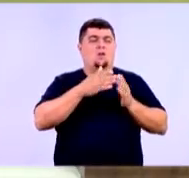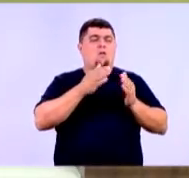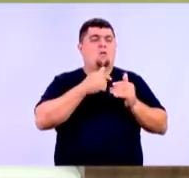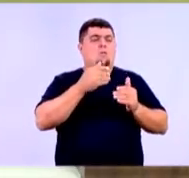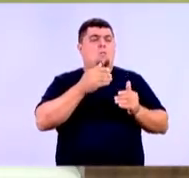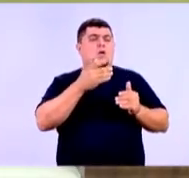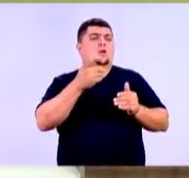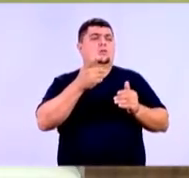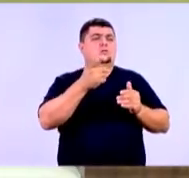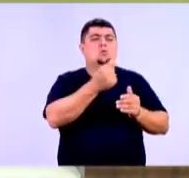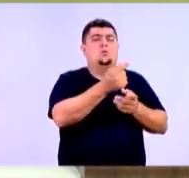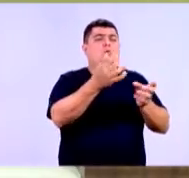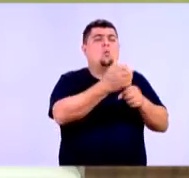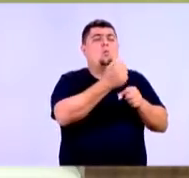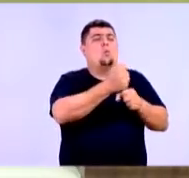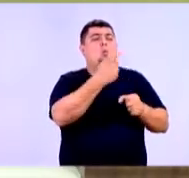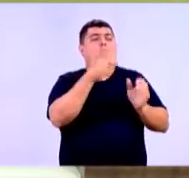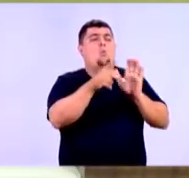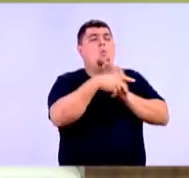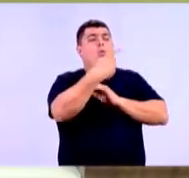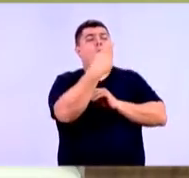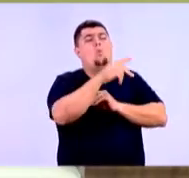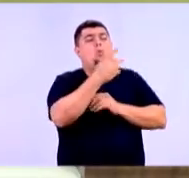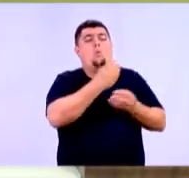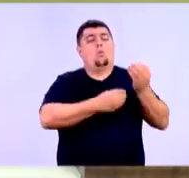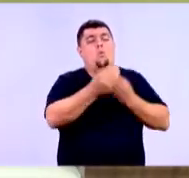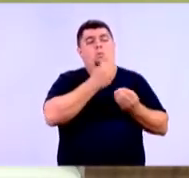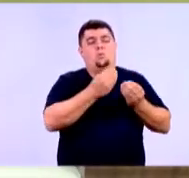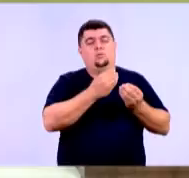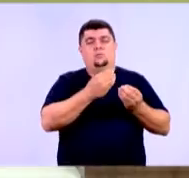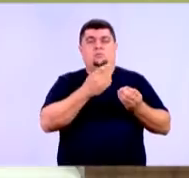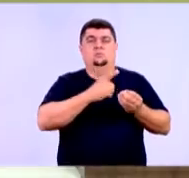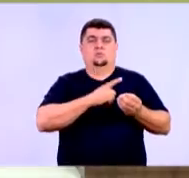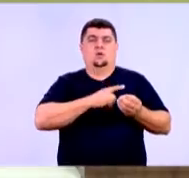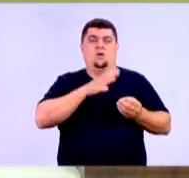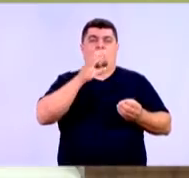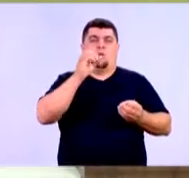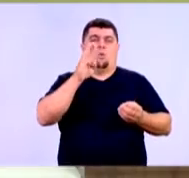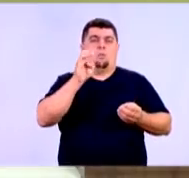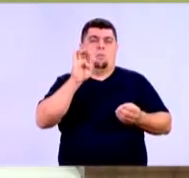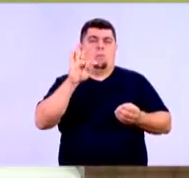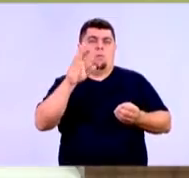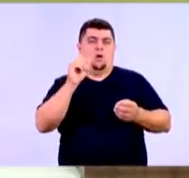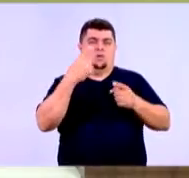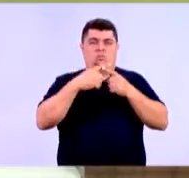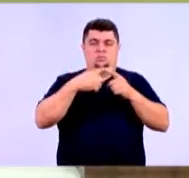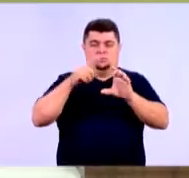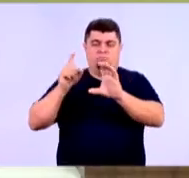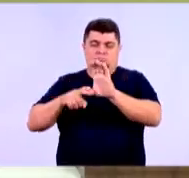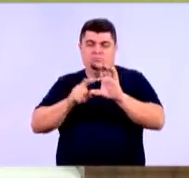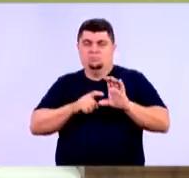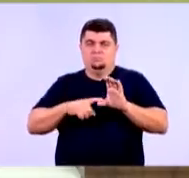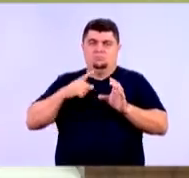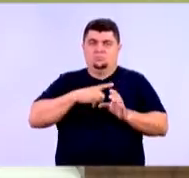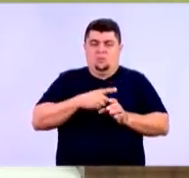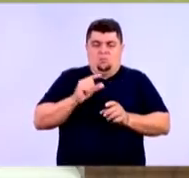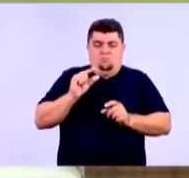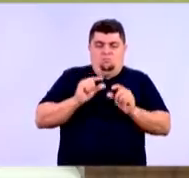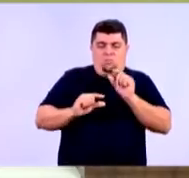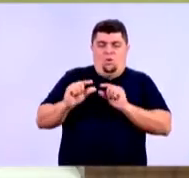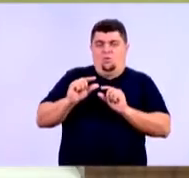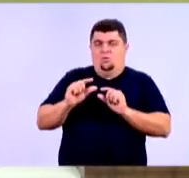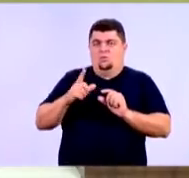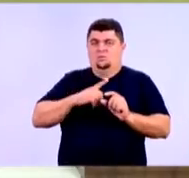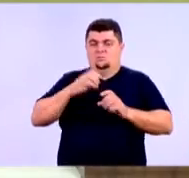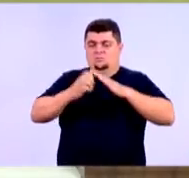financeiras da instituição. No caso do capital coberto, significa que a maior parte que a empresa teria recursos